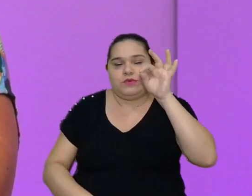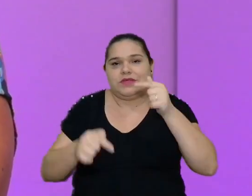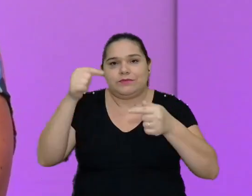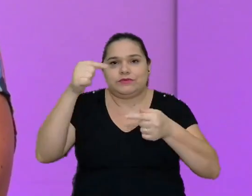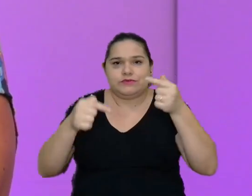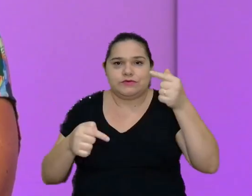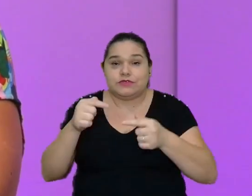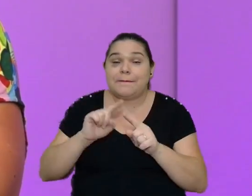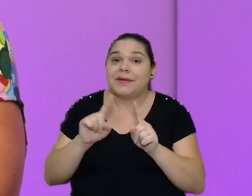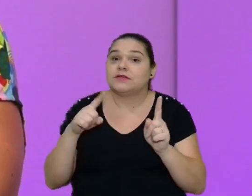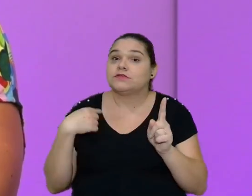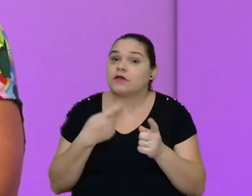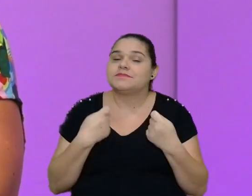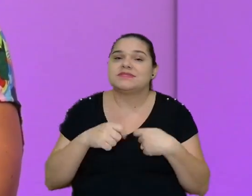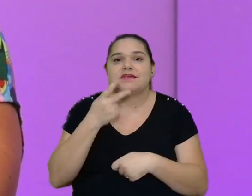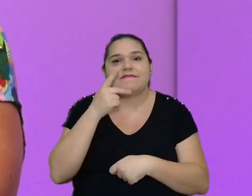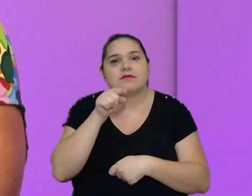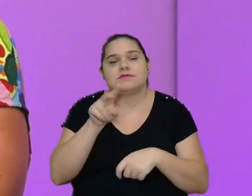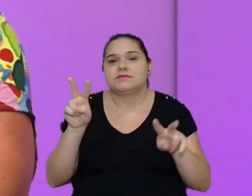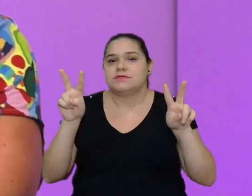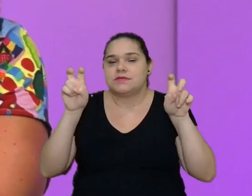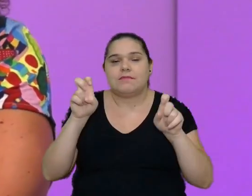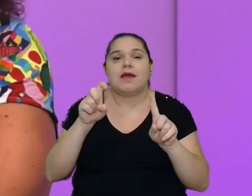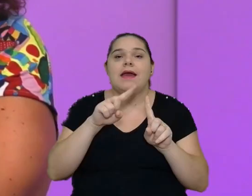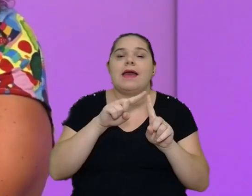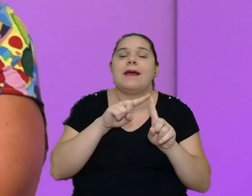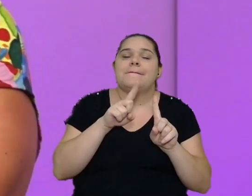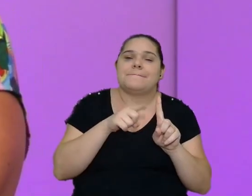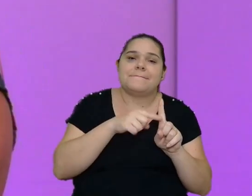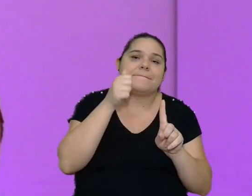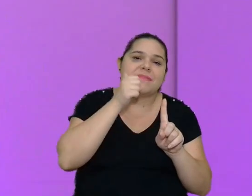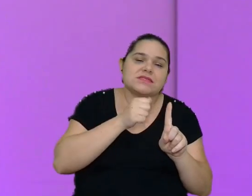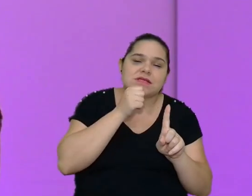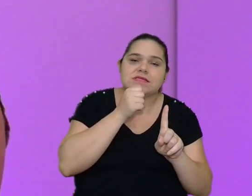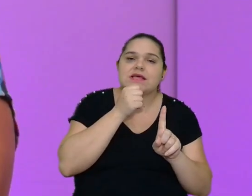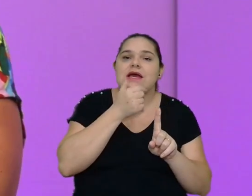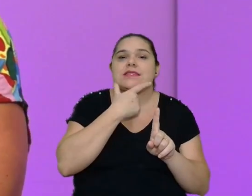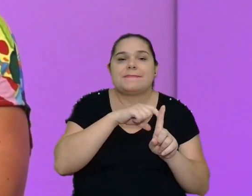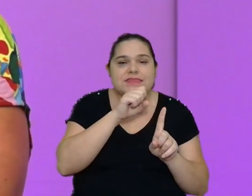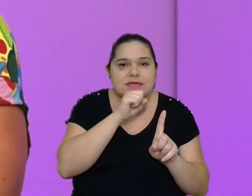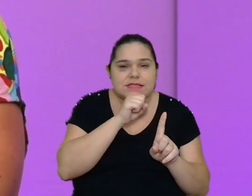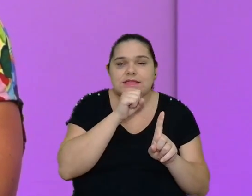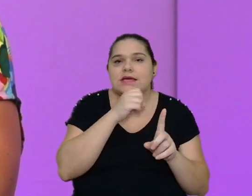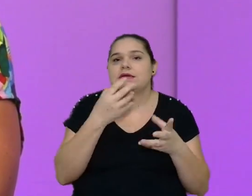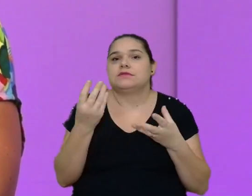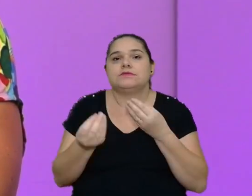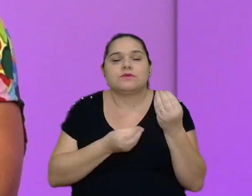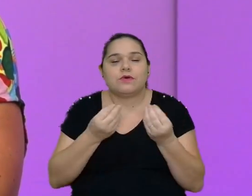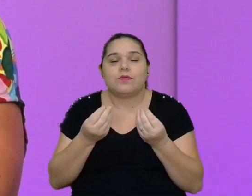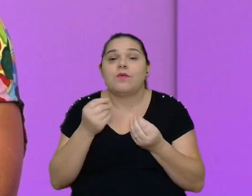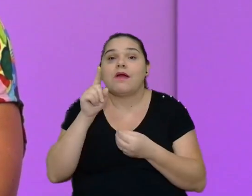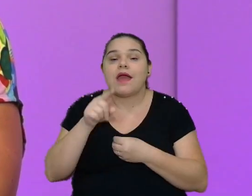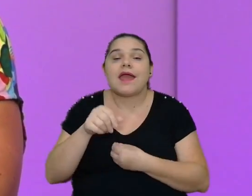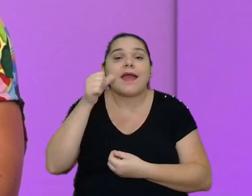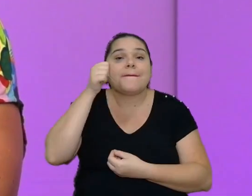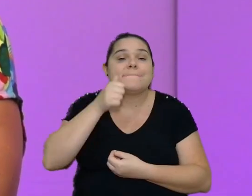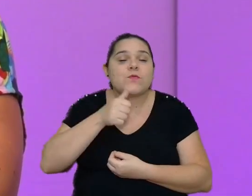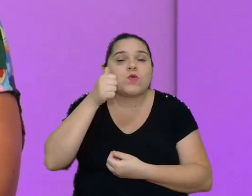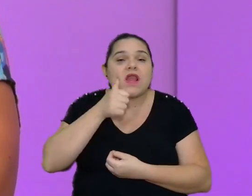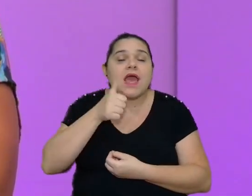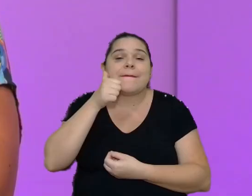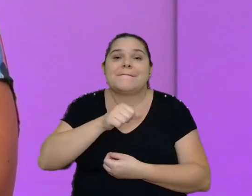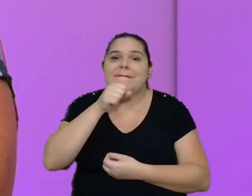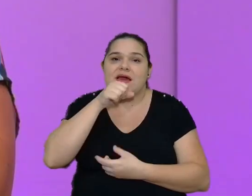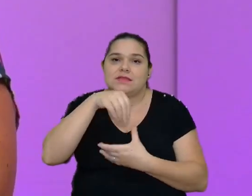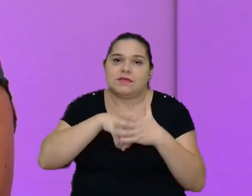sobre maternidade, sobre paternidade, como a gente tem o olhar dessa mulher, porque ela é mãe na empresa. Agora, eu acho que quem faz...